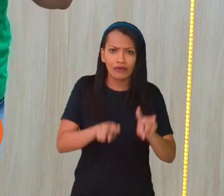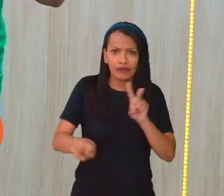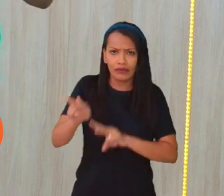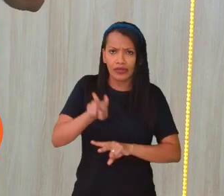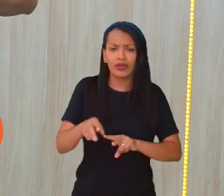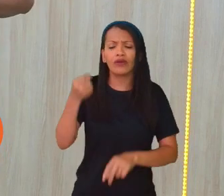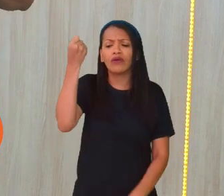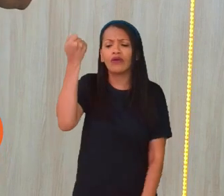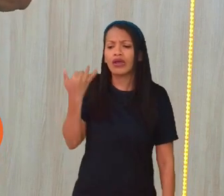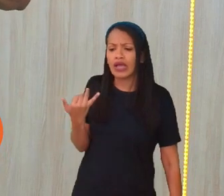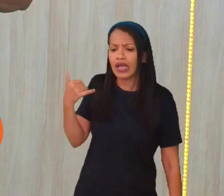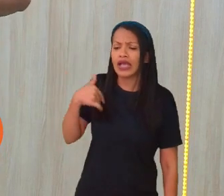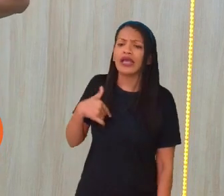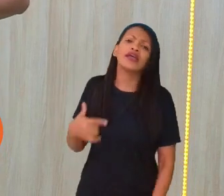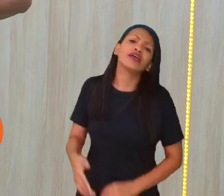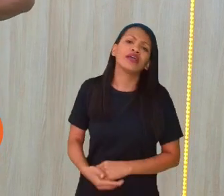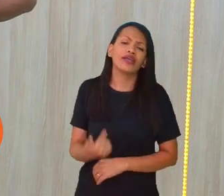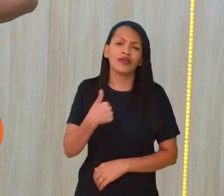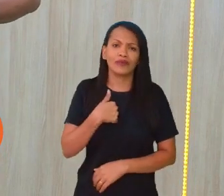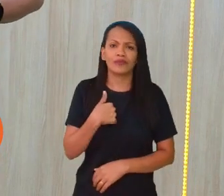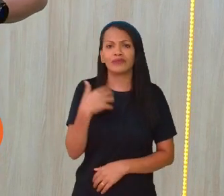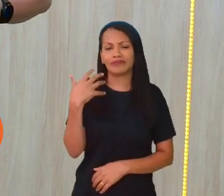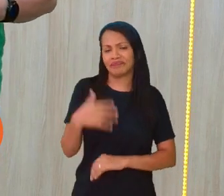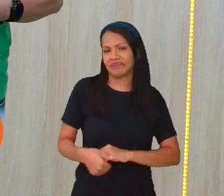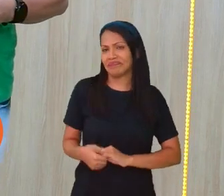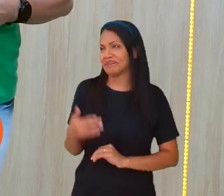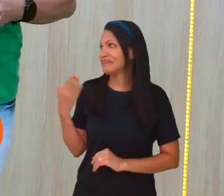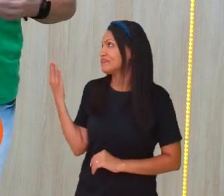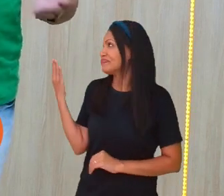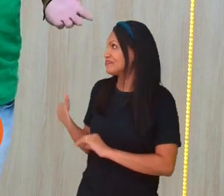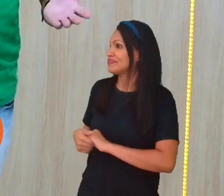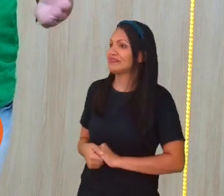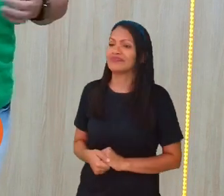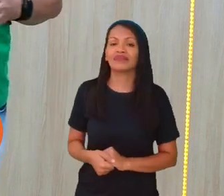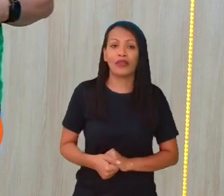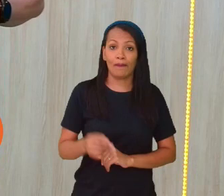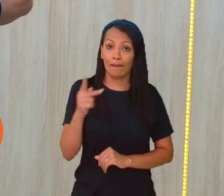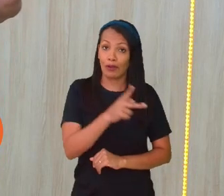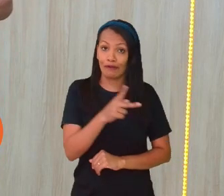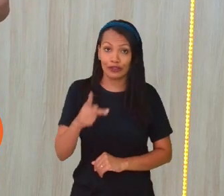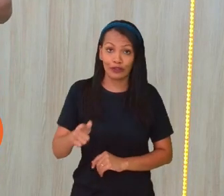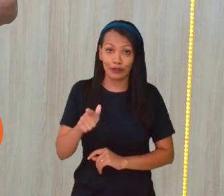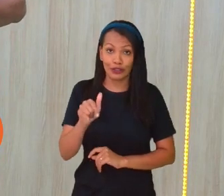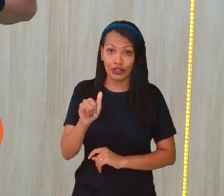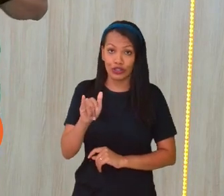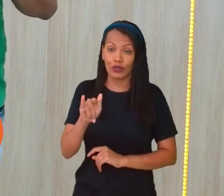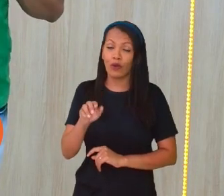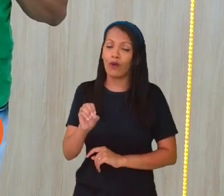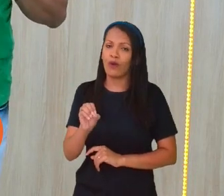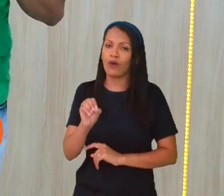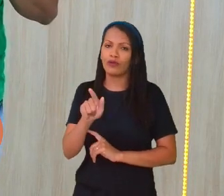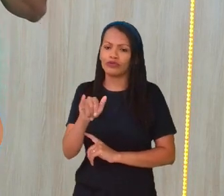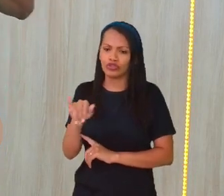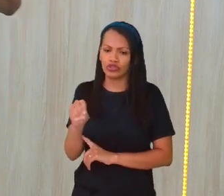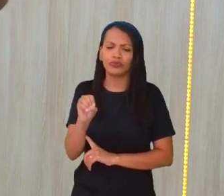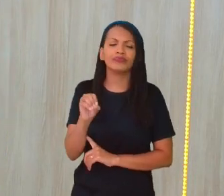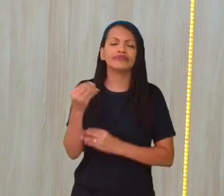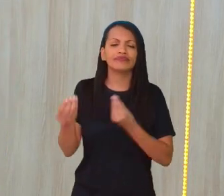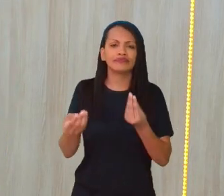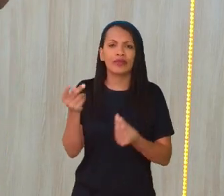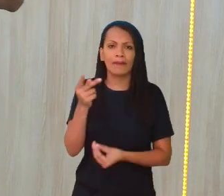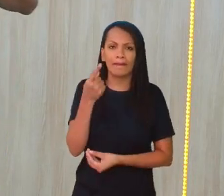sou o Matutinho Lindo, o professor Giorgio Paulo, tá? E hoje a gente vai tratar, gente, de